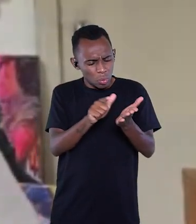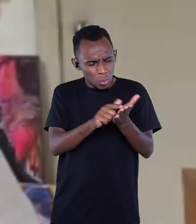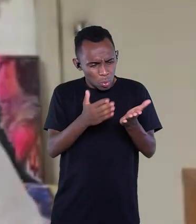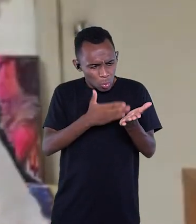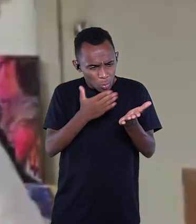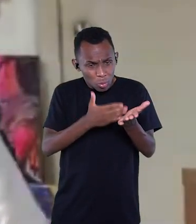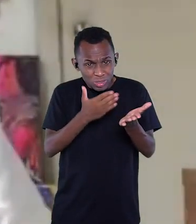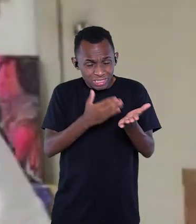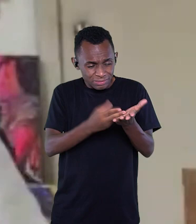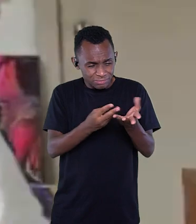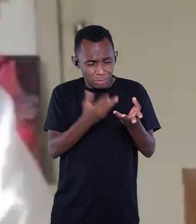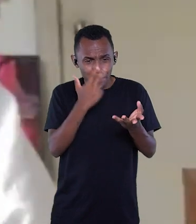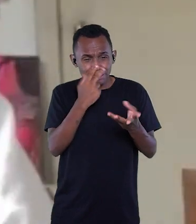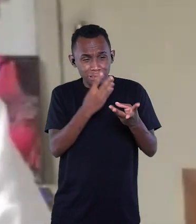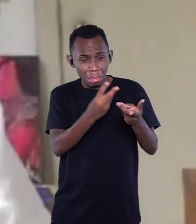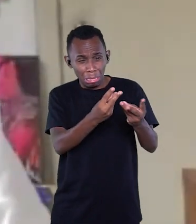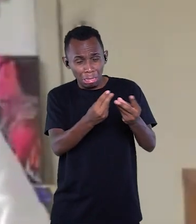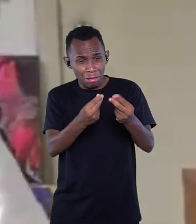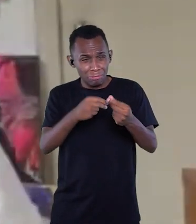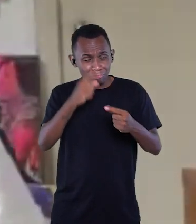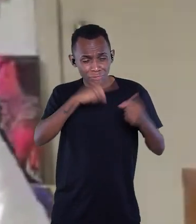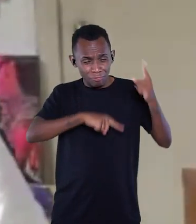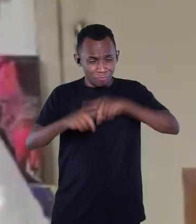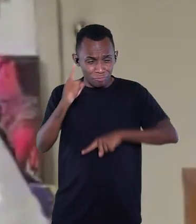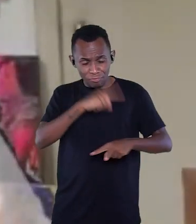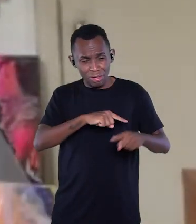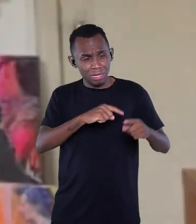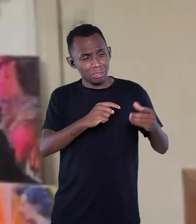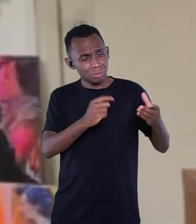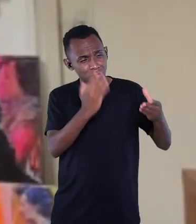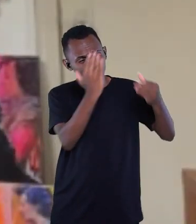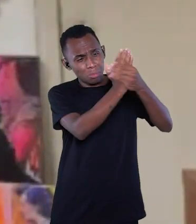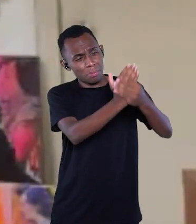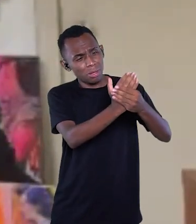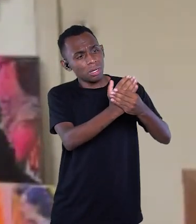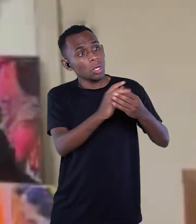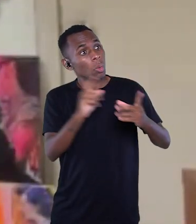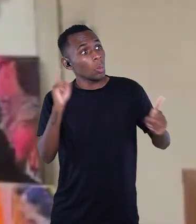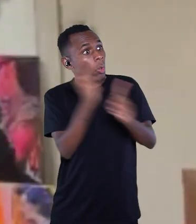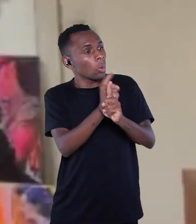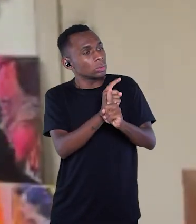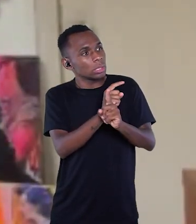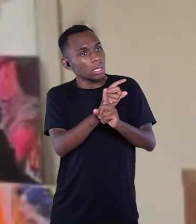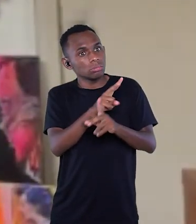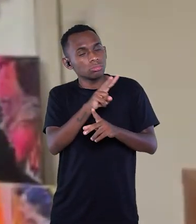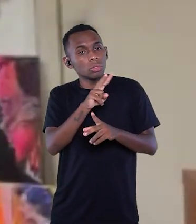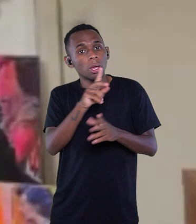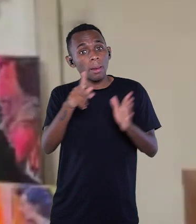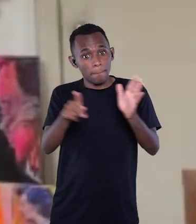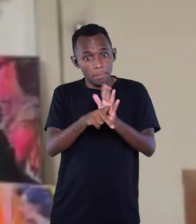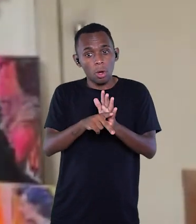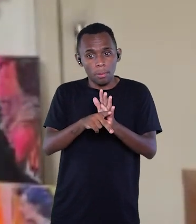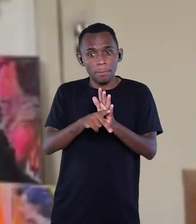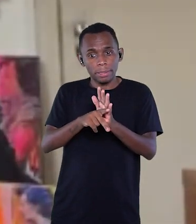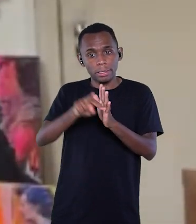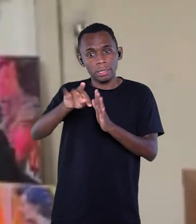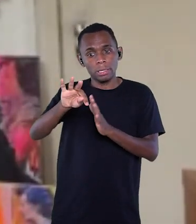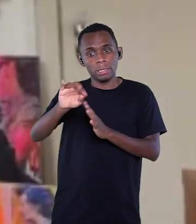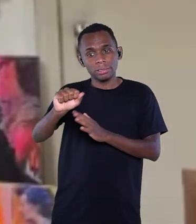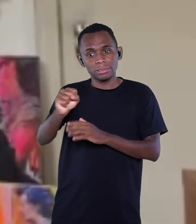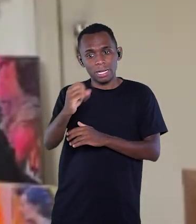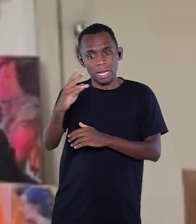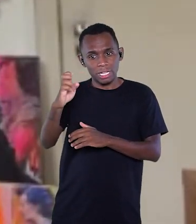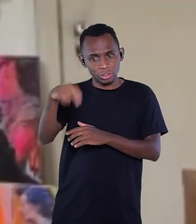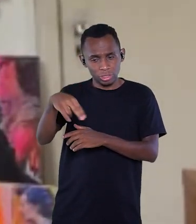assim, numa estante, assim. Então eu encontrei esse livro, uma edição da Taschen, é uma edição de